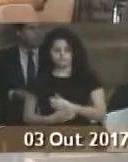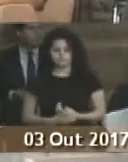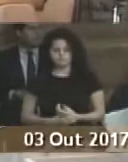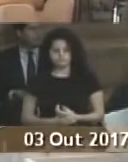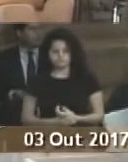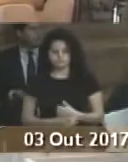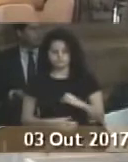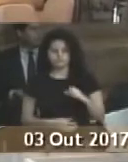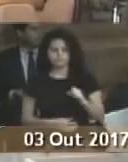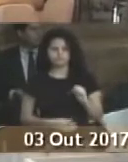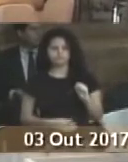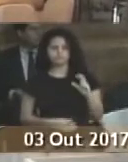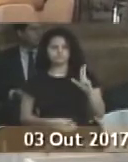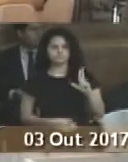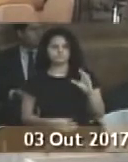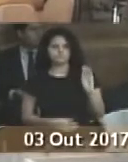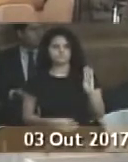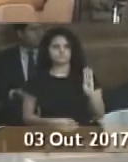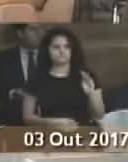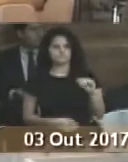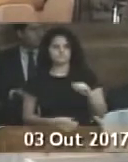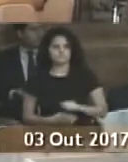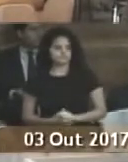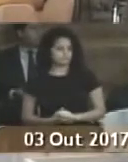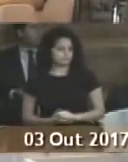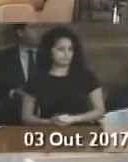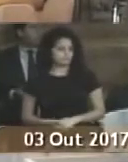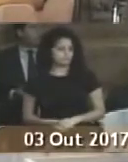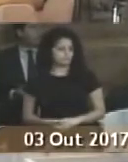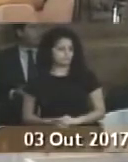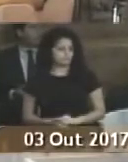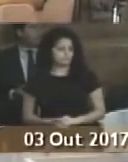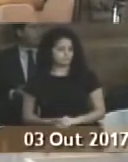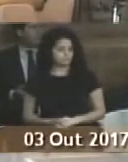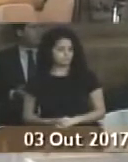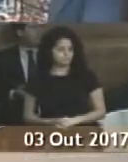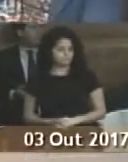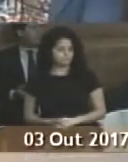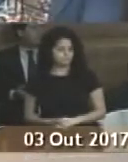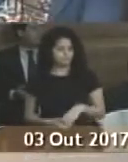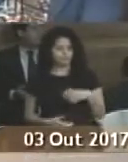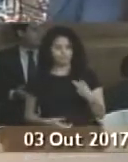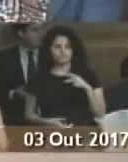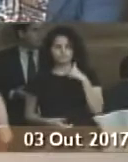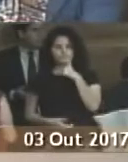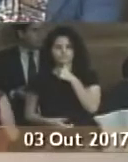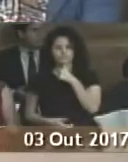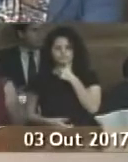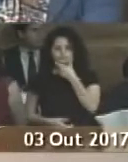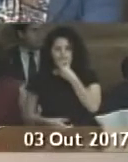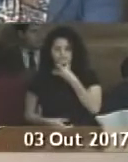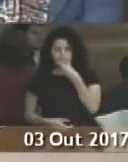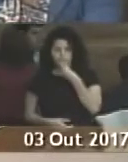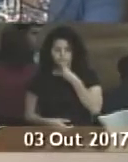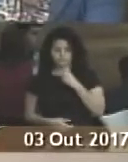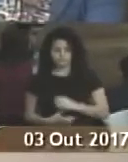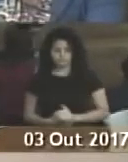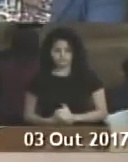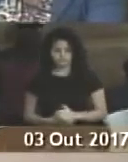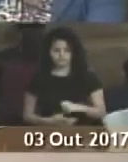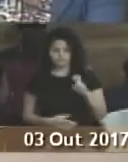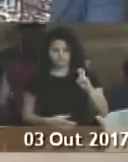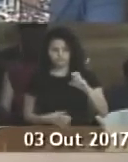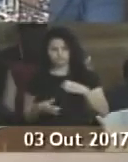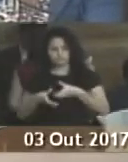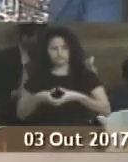Alexandre Felipe Ferreira do Nascimento, 2012, quinto colocado, campeão brasileiro de canoagem oceânica sênior. 2013,